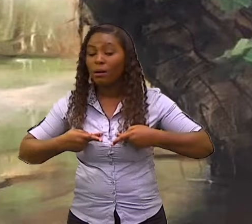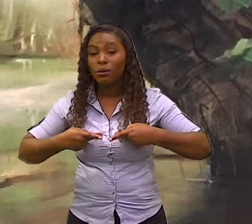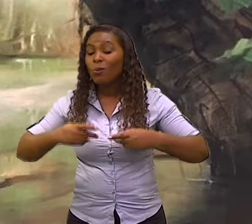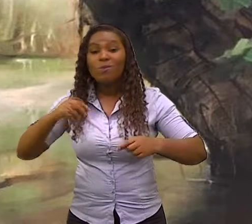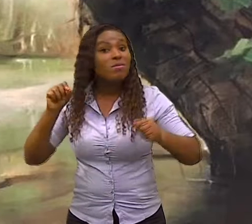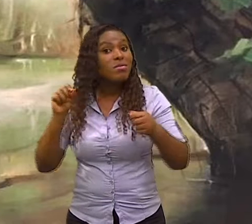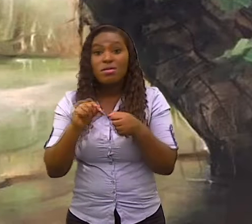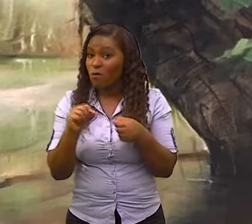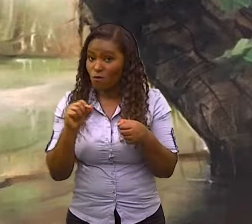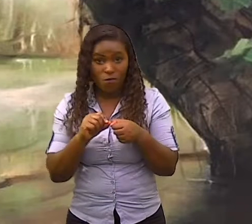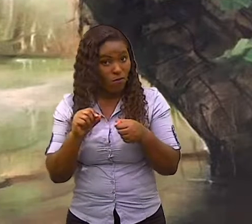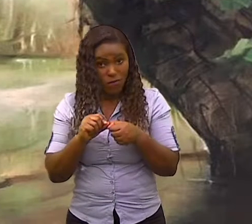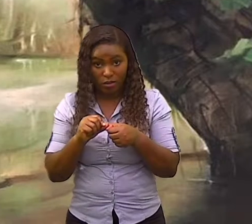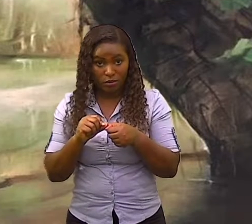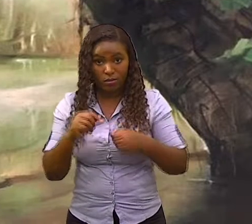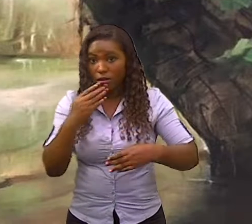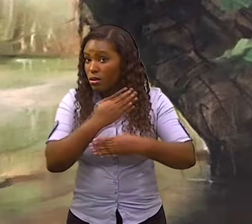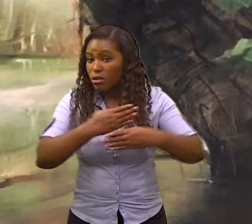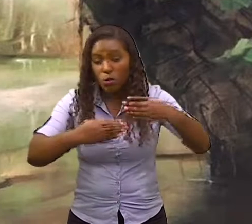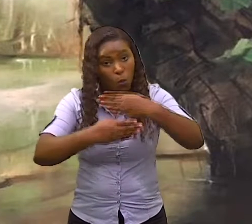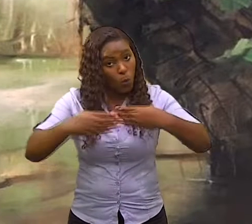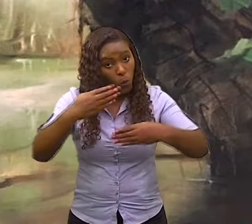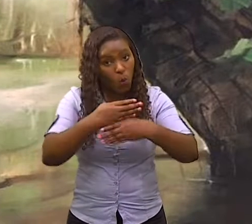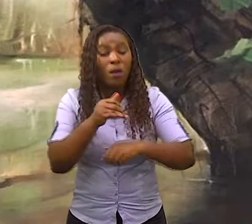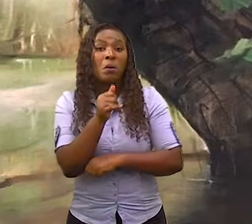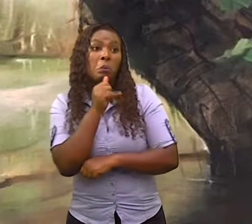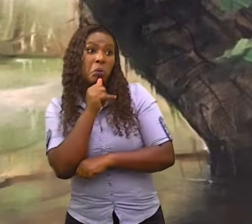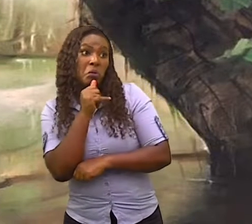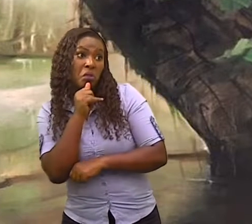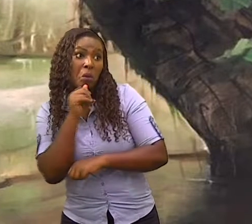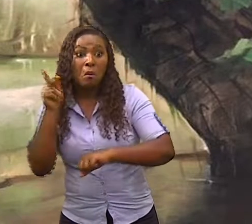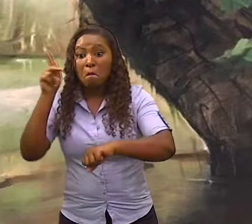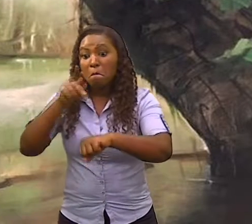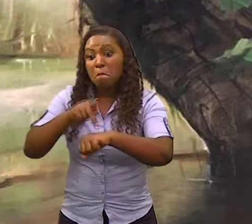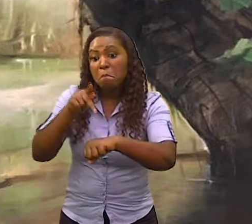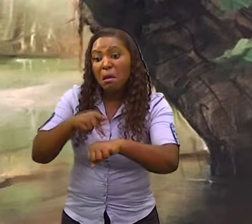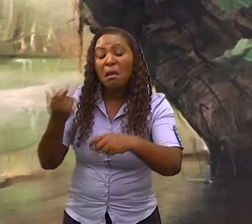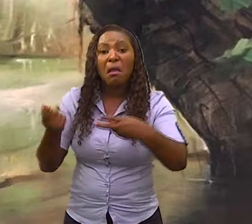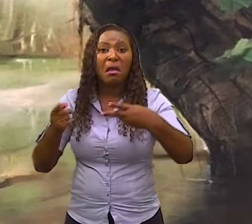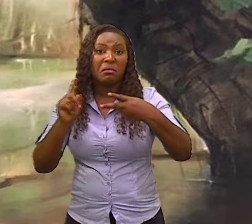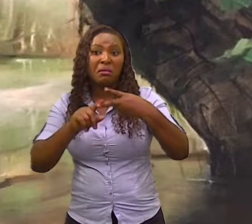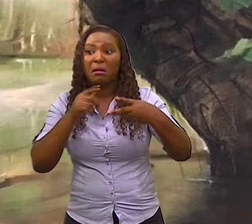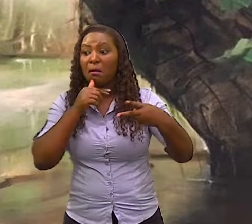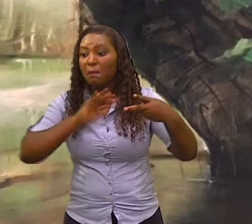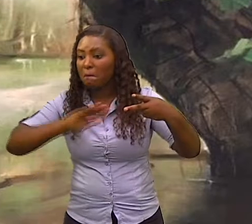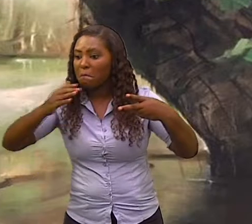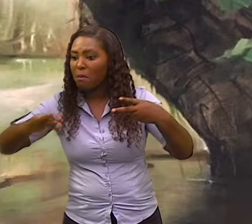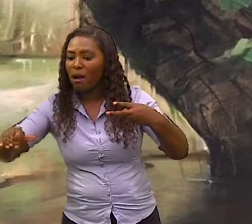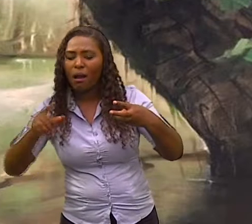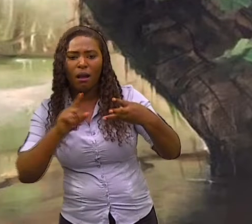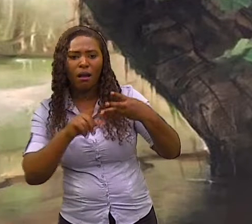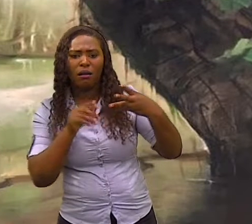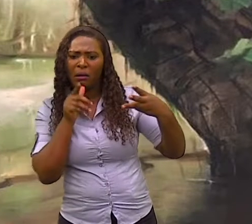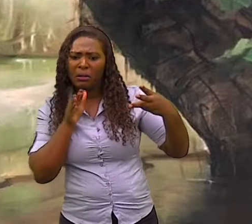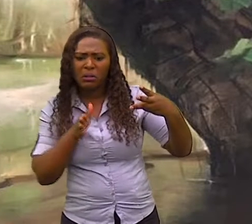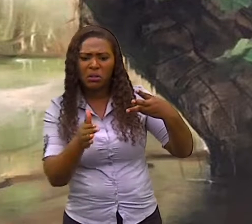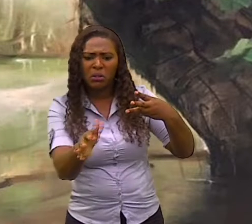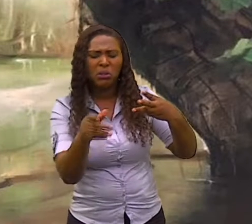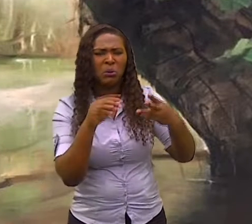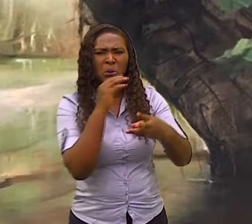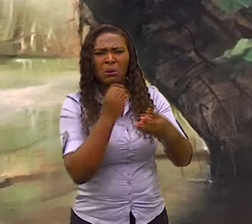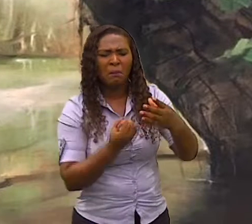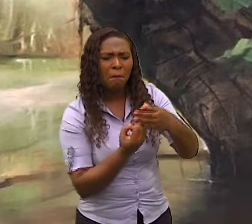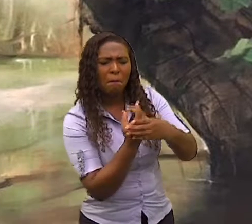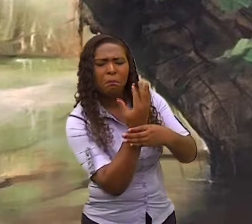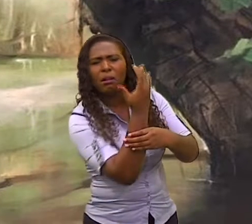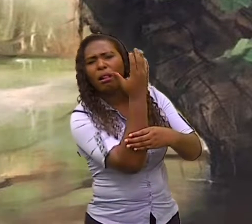Por exemplo, a Terra, os outros planetas, os grupos humanos, as pedras, os mares, os rios, as plantas e os